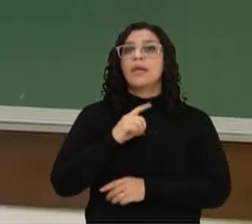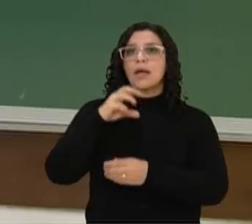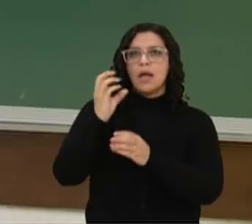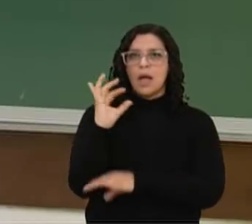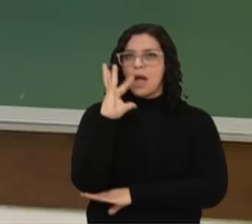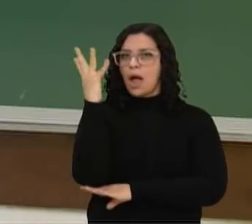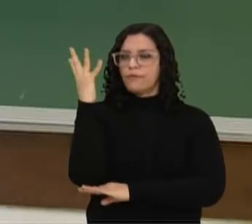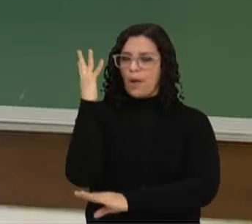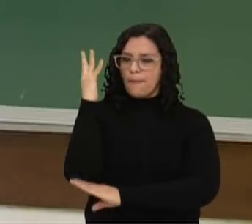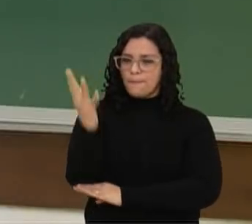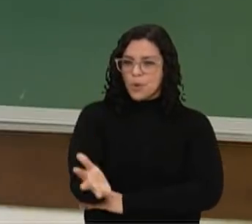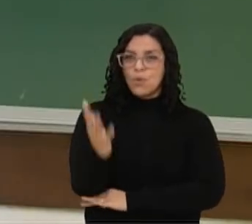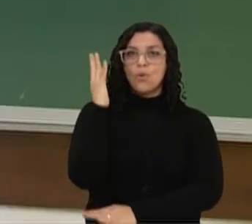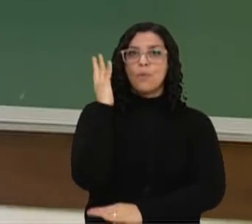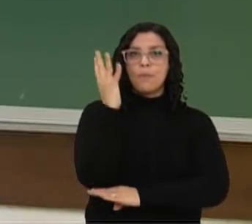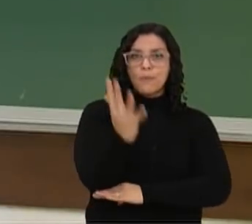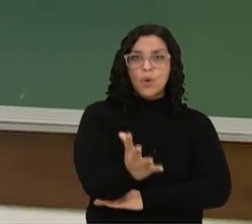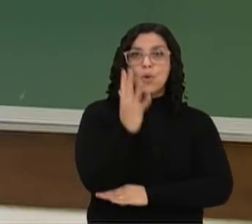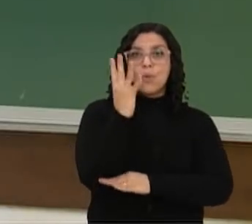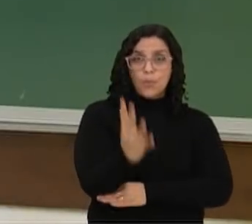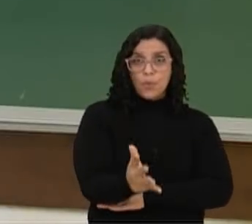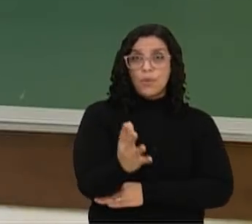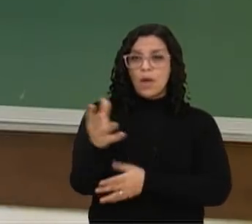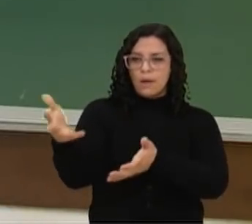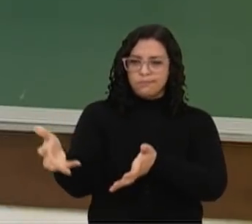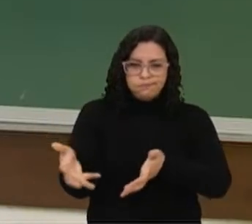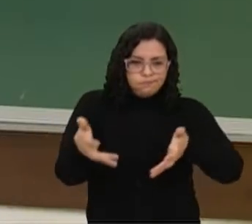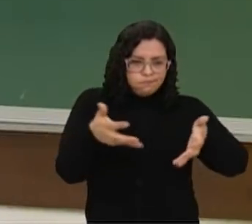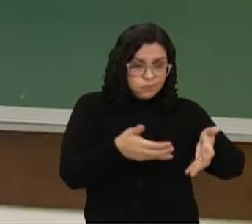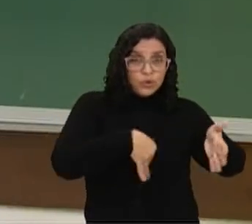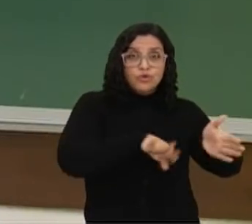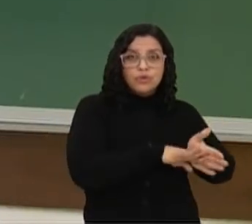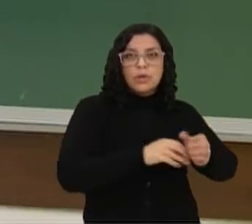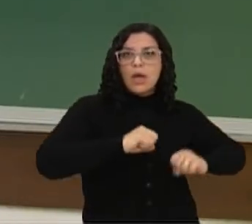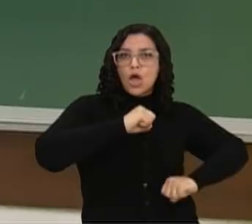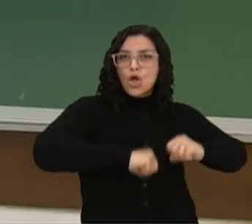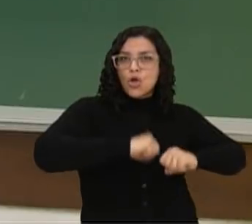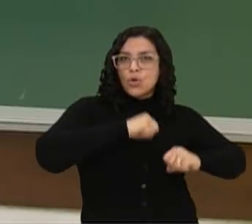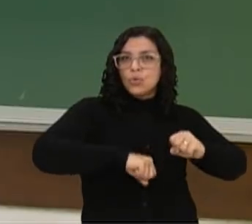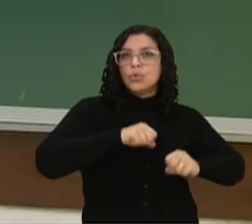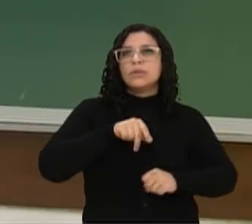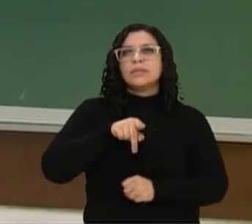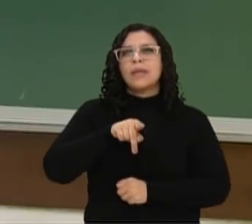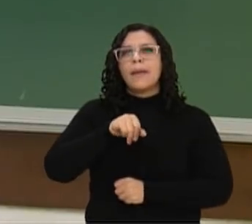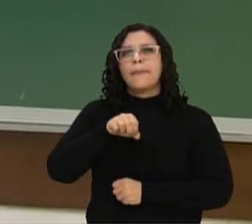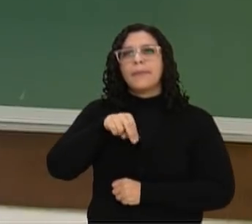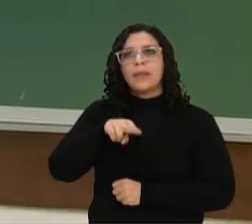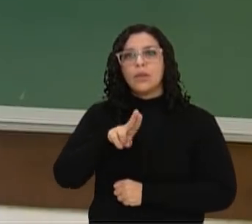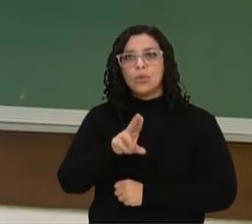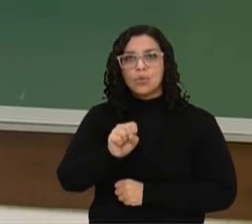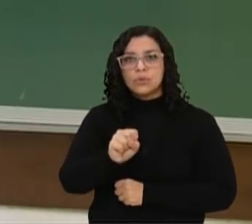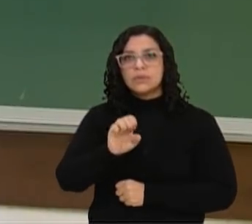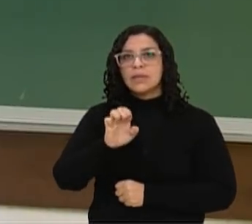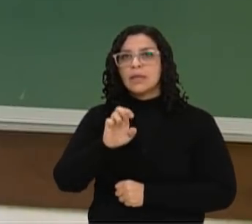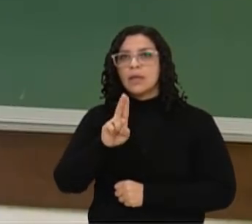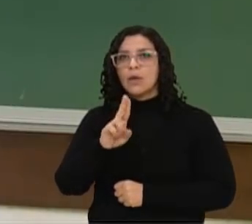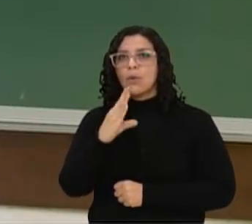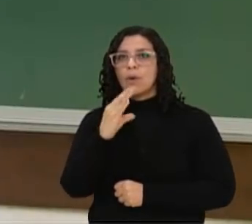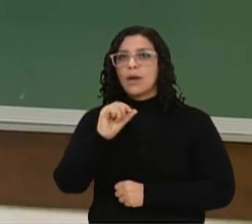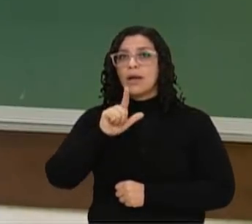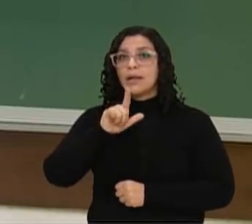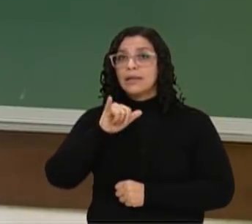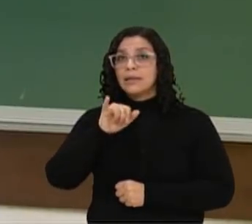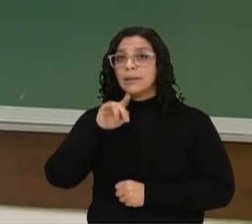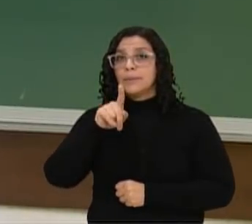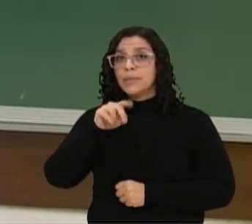né? E aí nós temos imensas áreas de plantio de pinos e eucaliptos, e esse